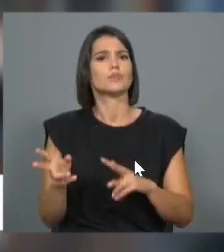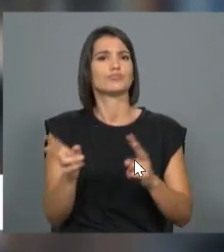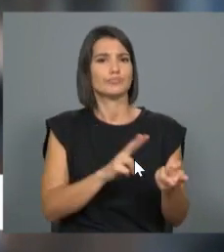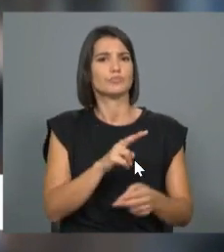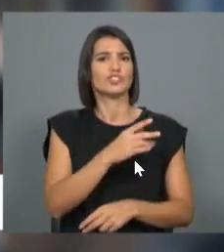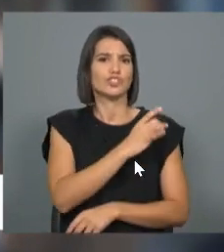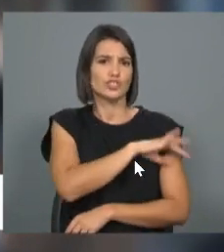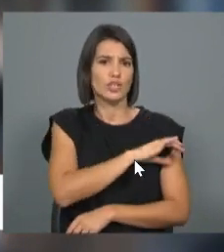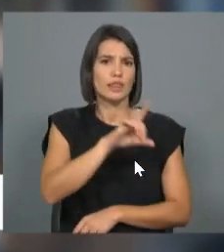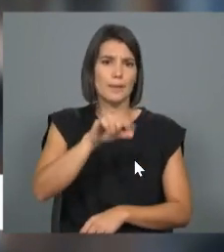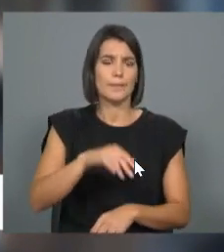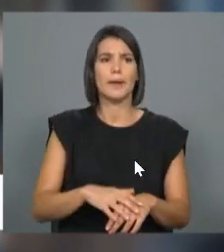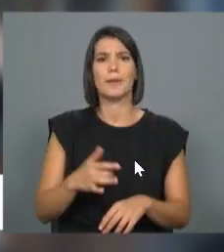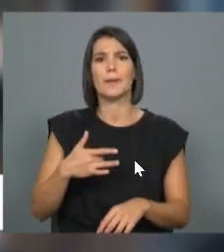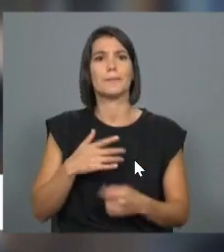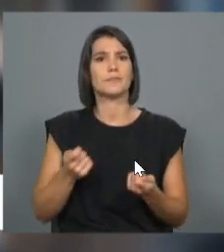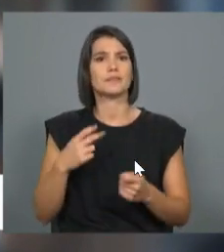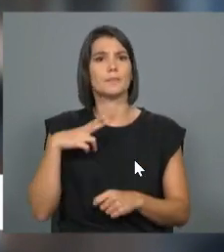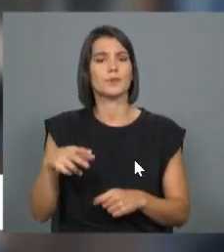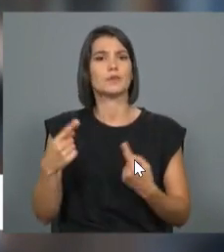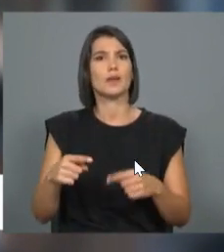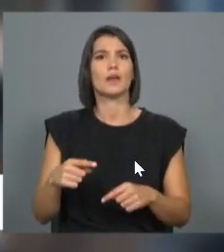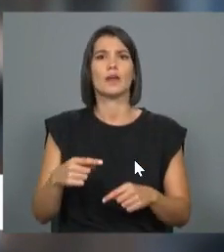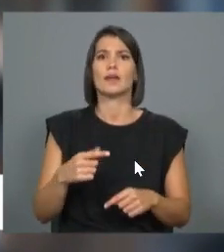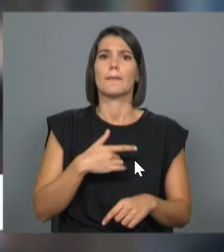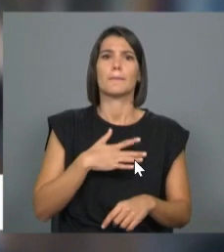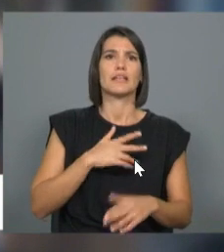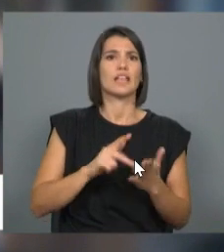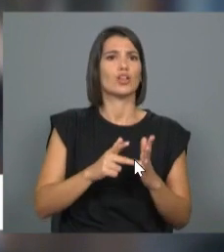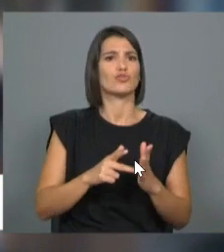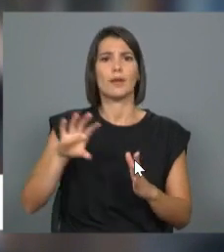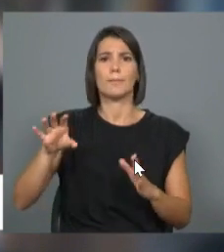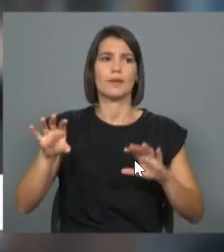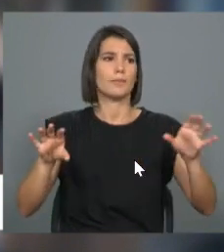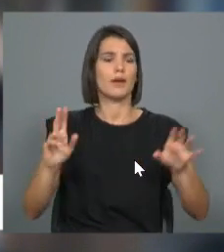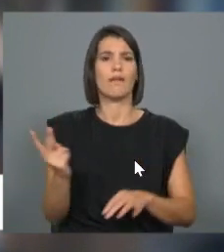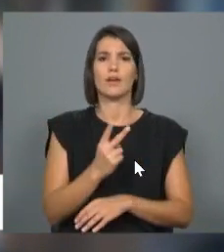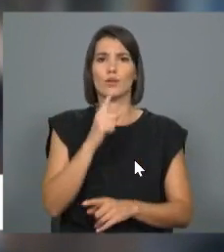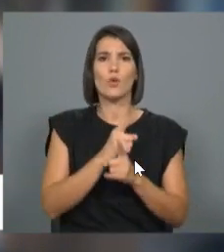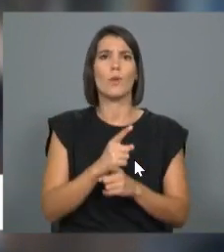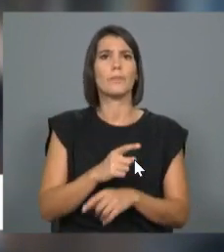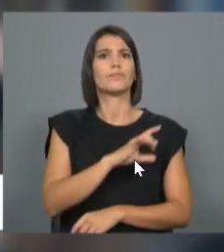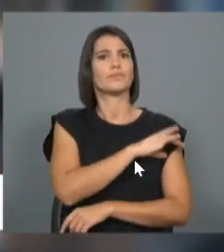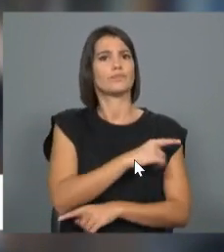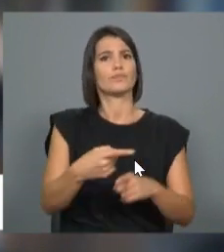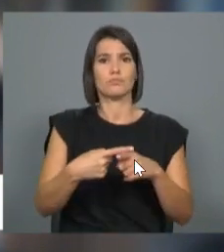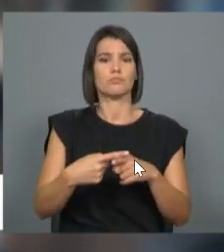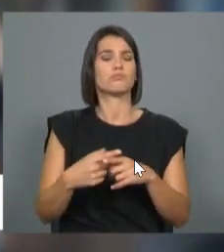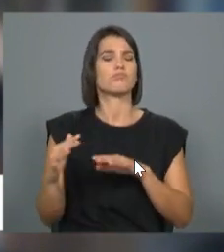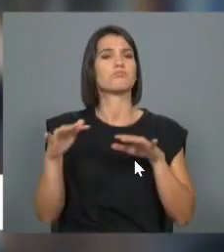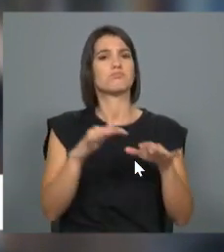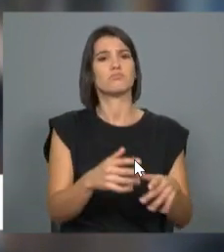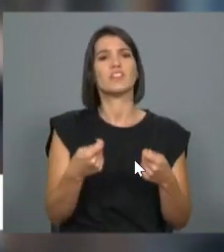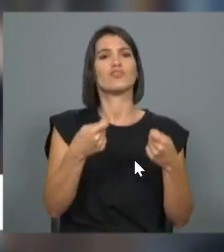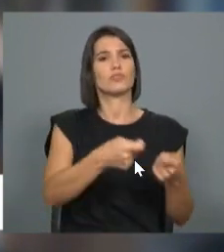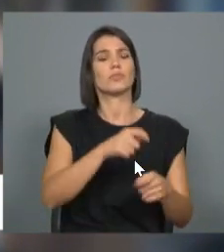também, temos empresários portugueses que têm empresas de tecnologia dos dois países. Portanto, o Chile é um país muito atrativo ao investimento, é um